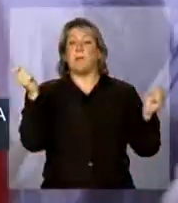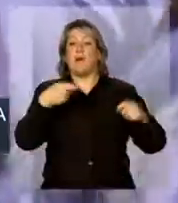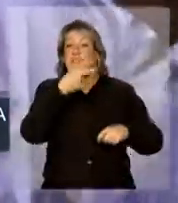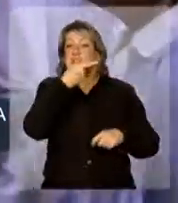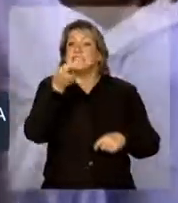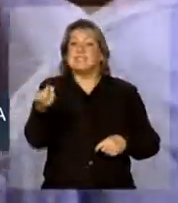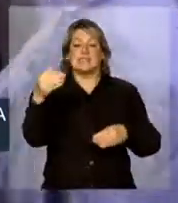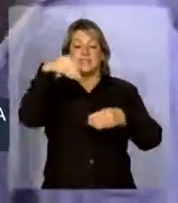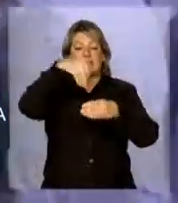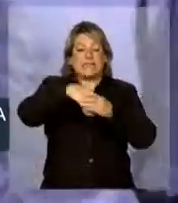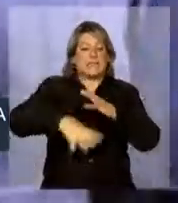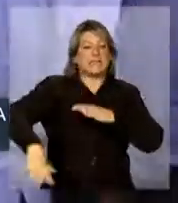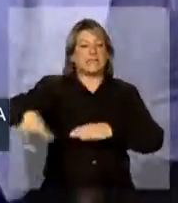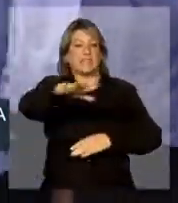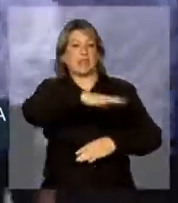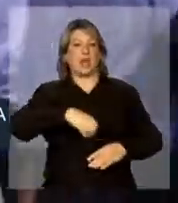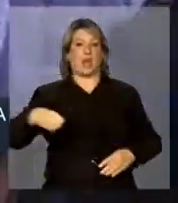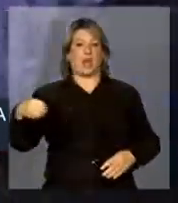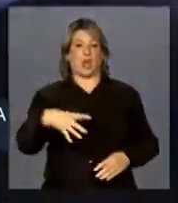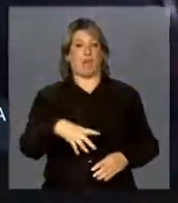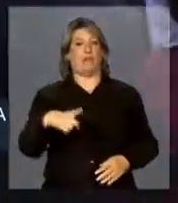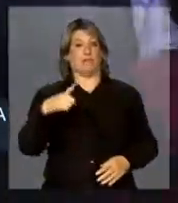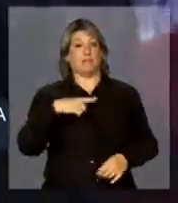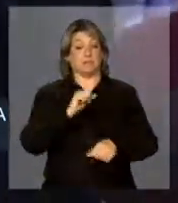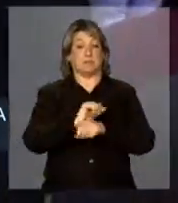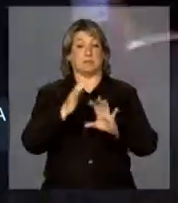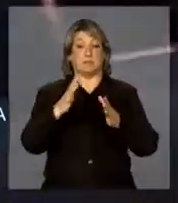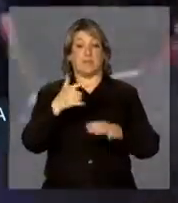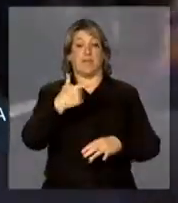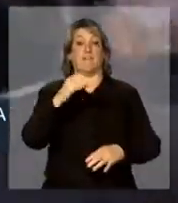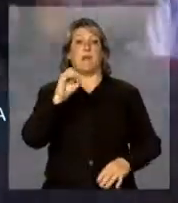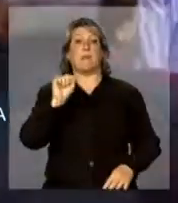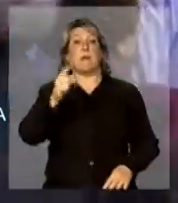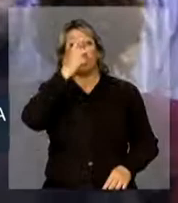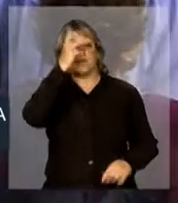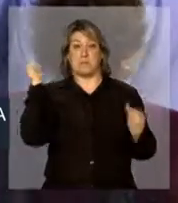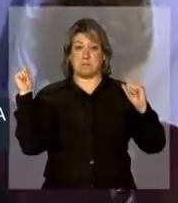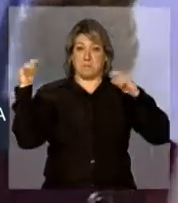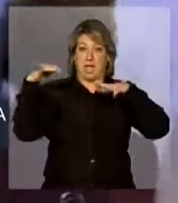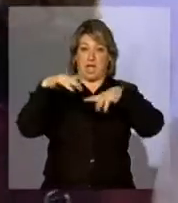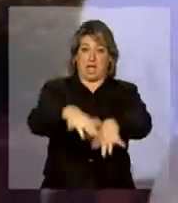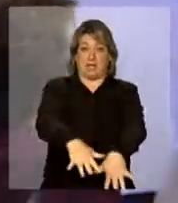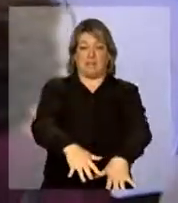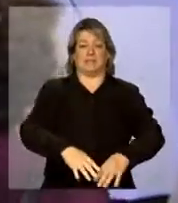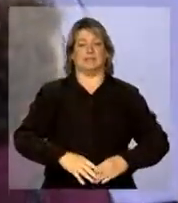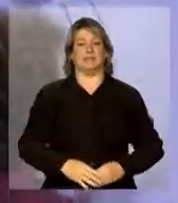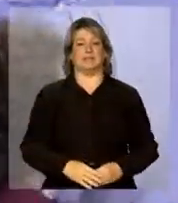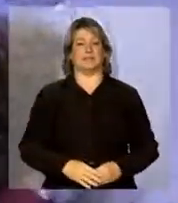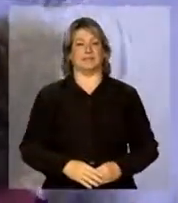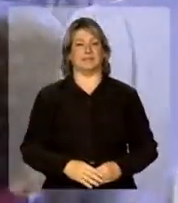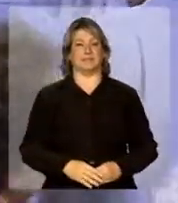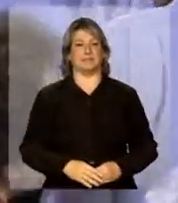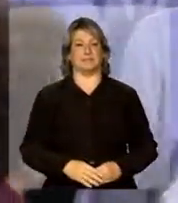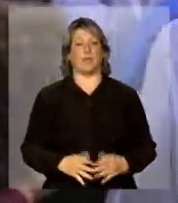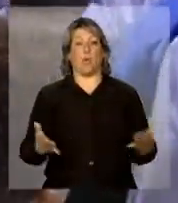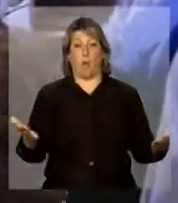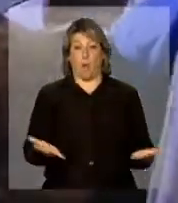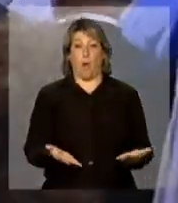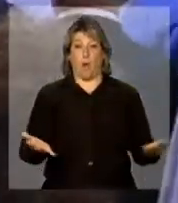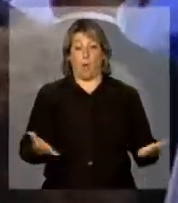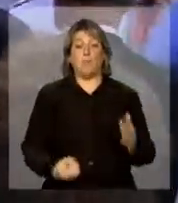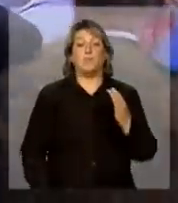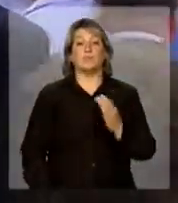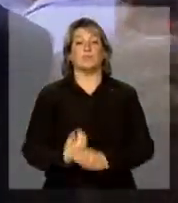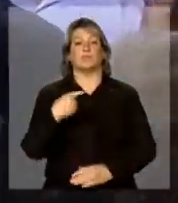do novo estádio são esperadas cerca de 20 mil pessoas e hoje